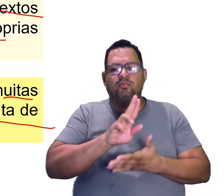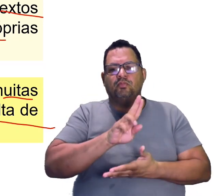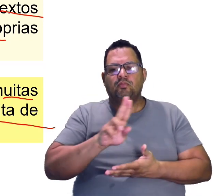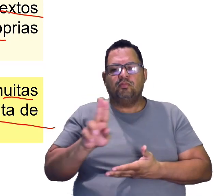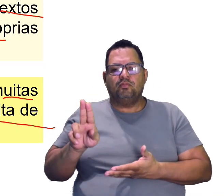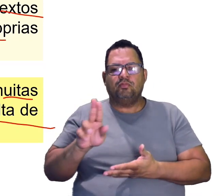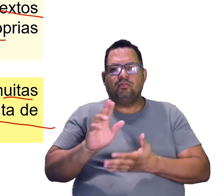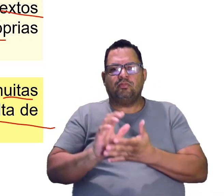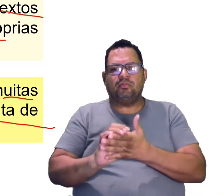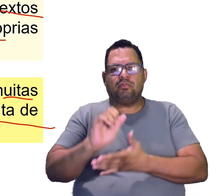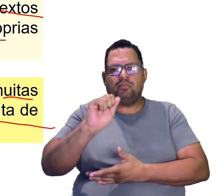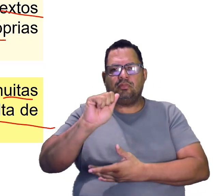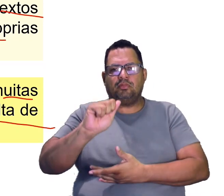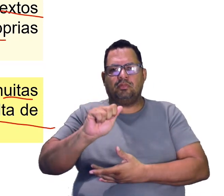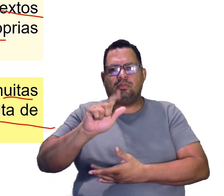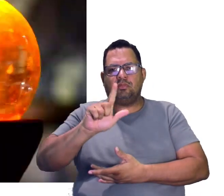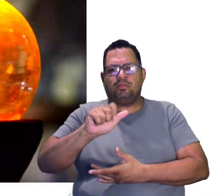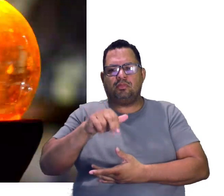de alquimia.